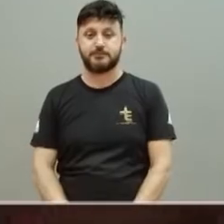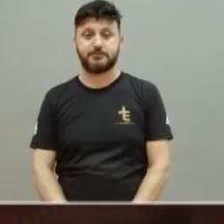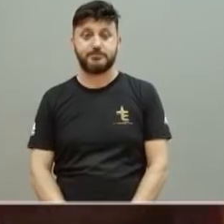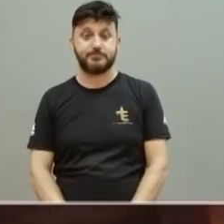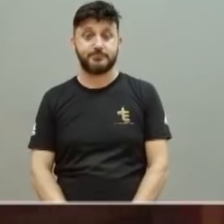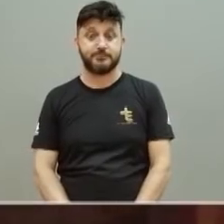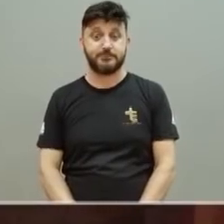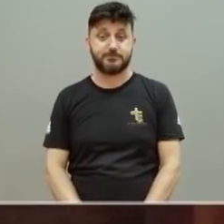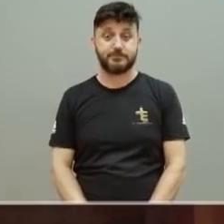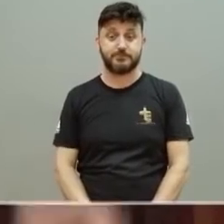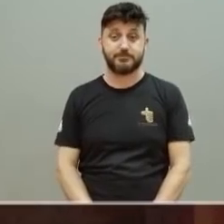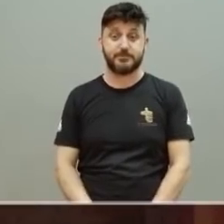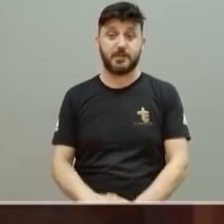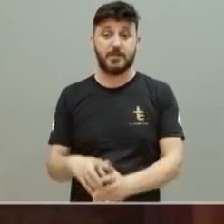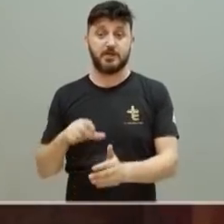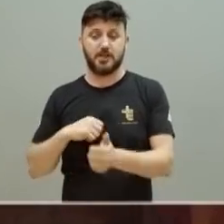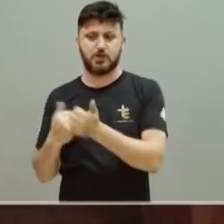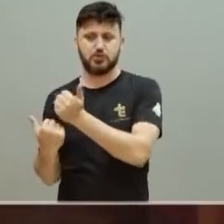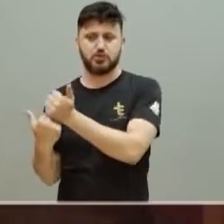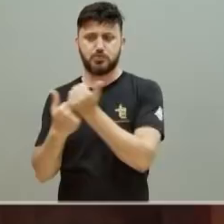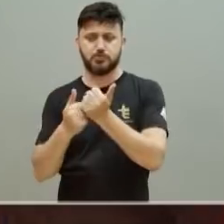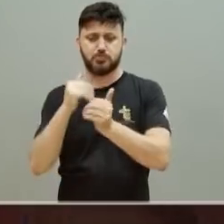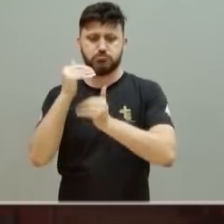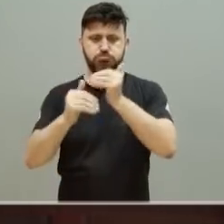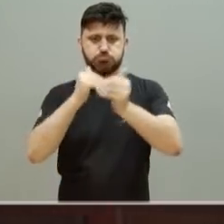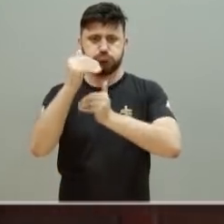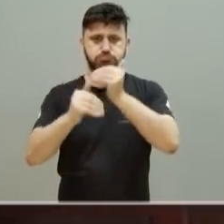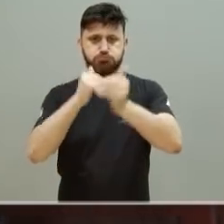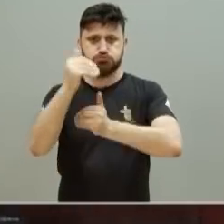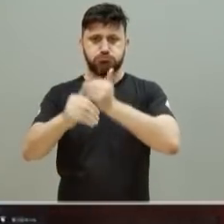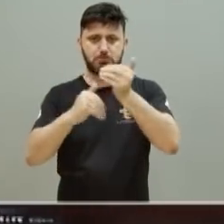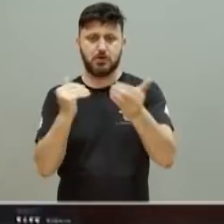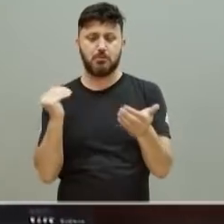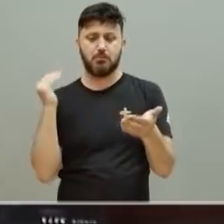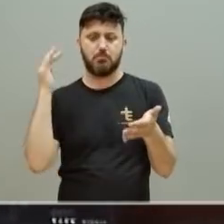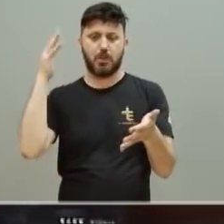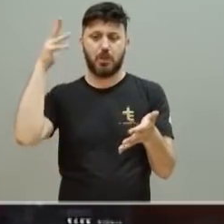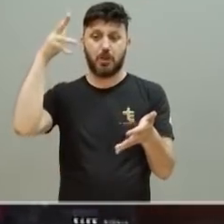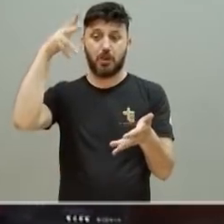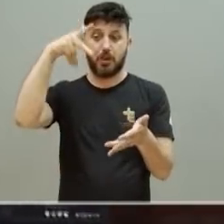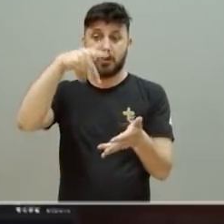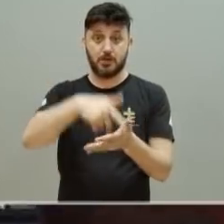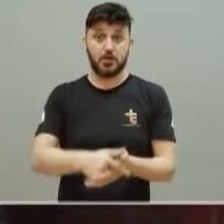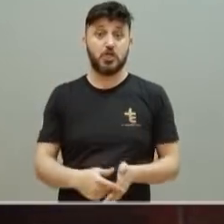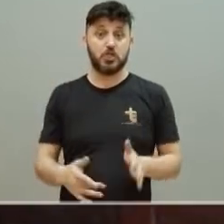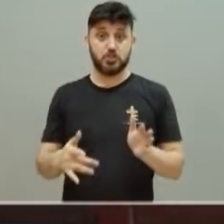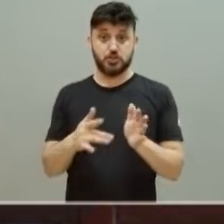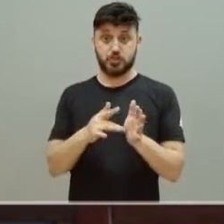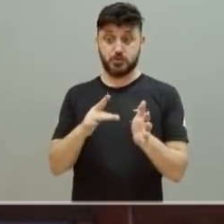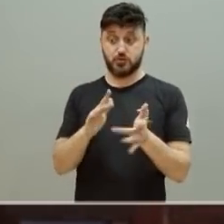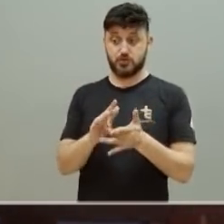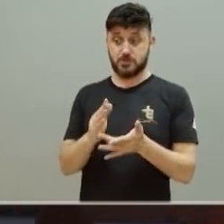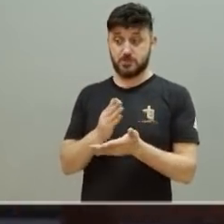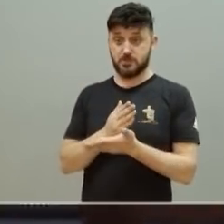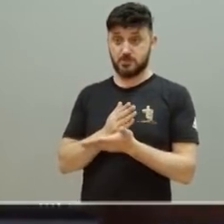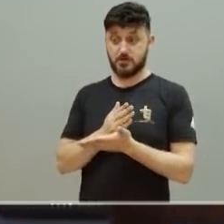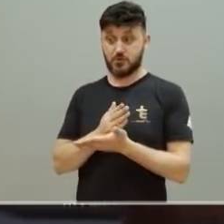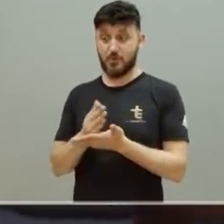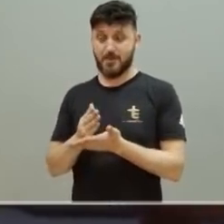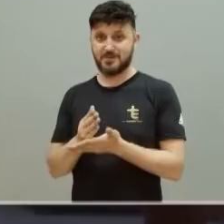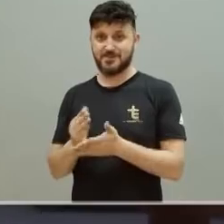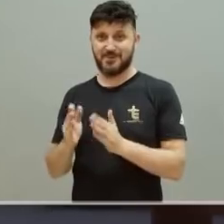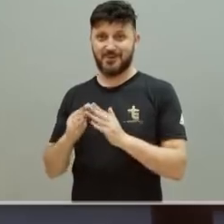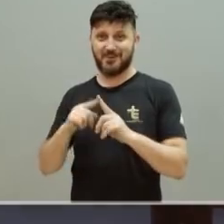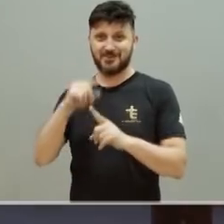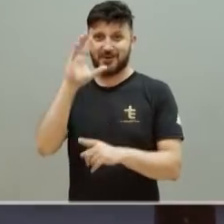deu a sucessão apostólica para Pedro. Pedro estava na instituição da Eucaristia, Pedro